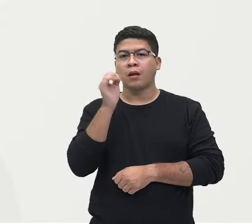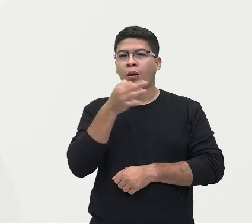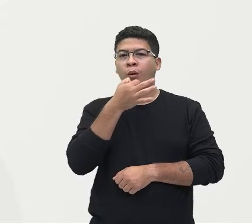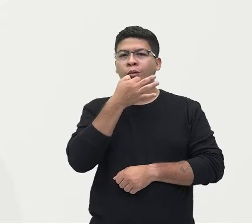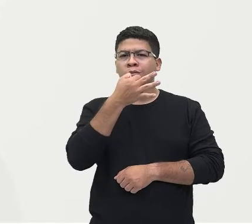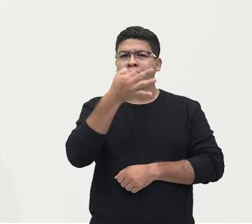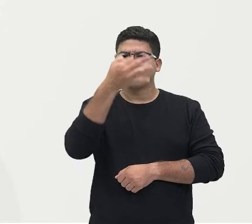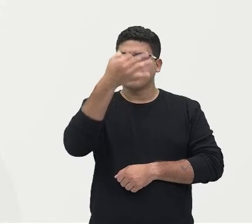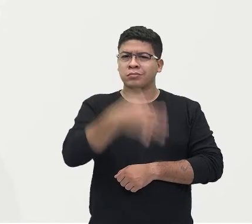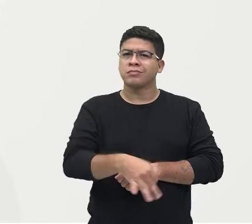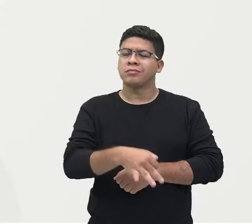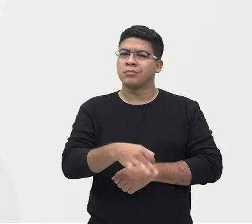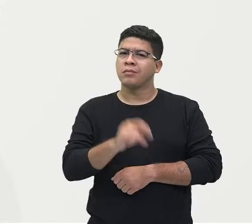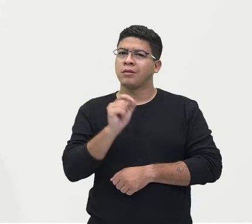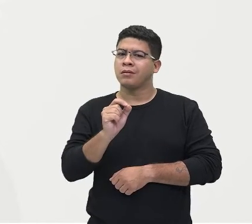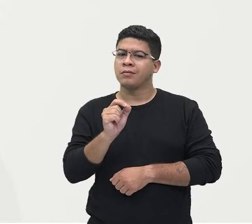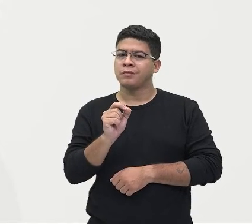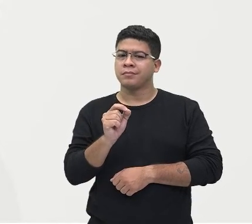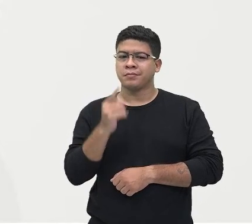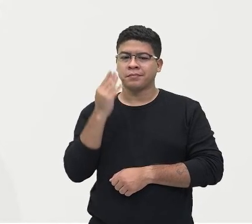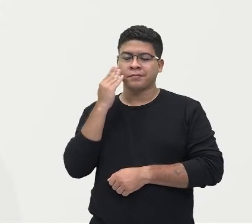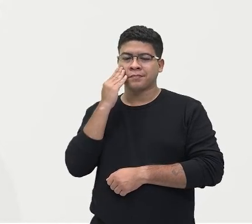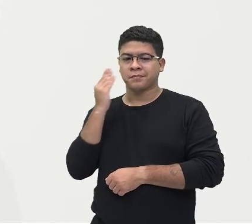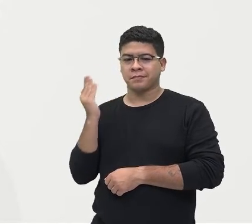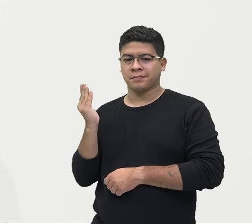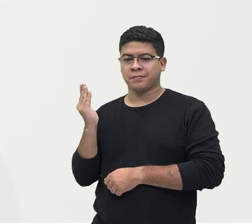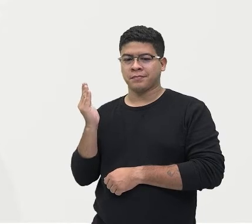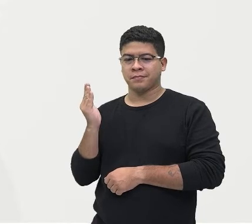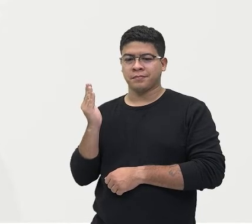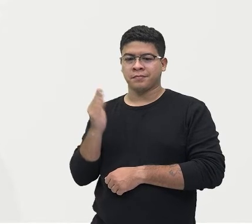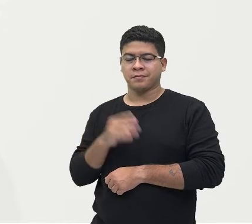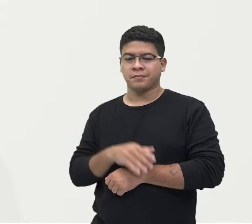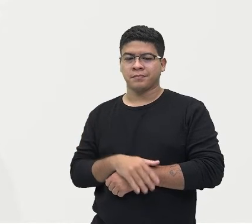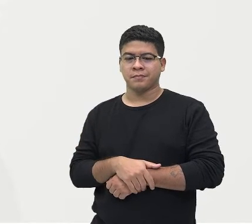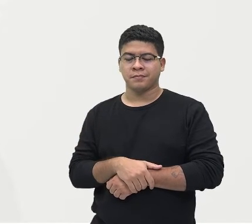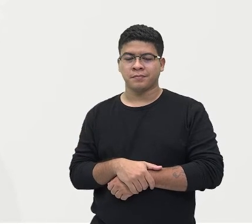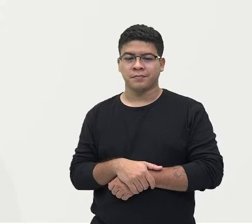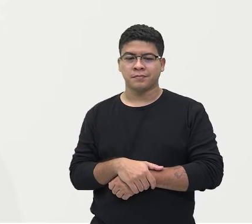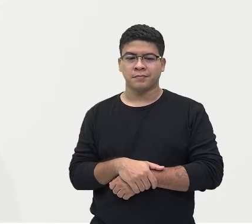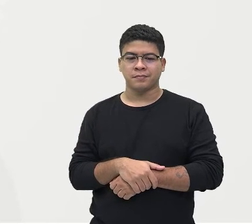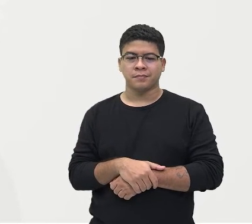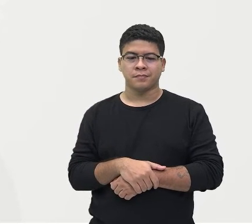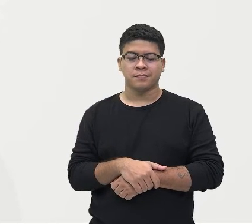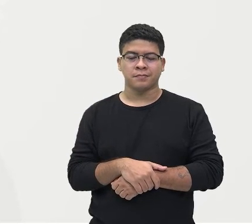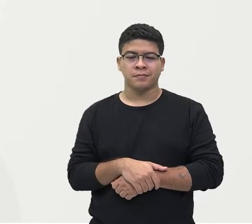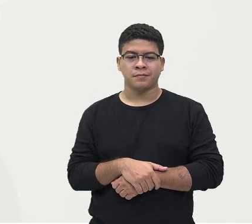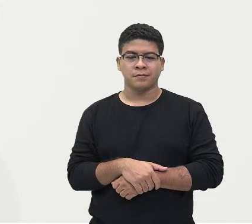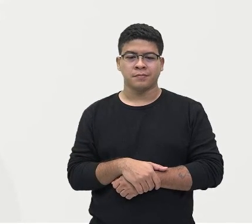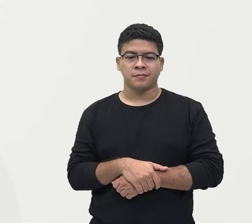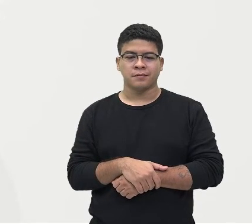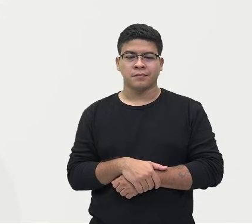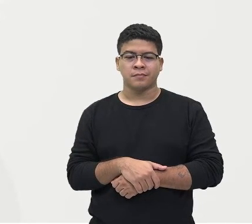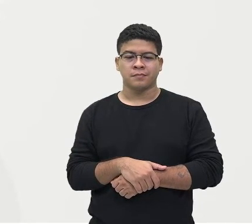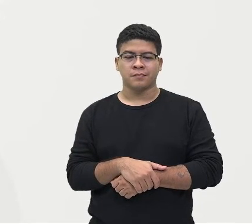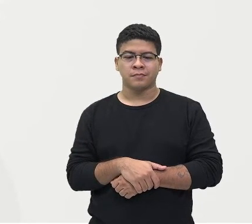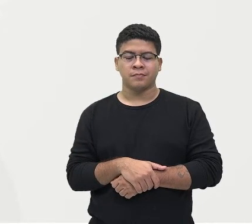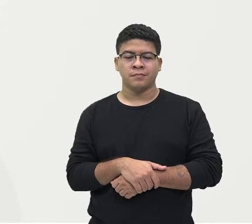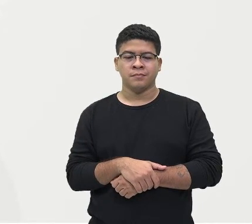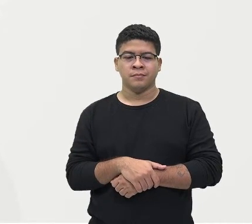afirmação. Artificial Intelligence has a lot of influence on